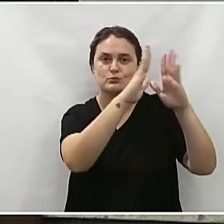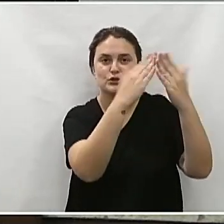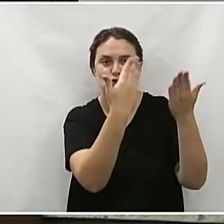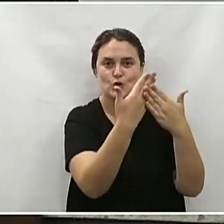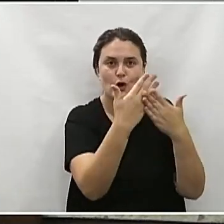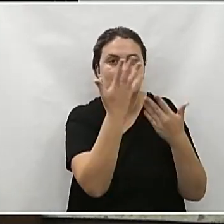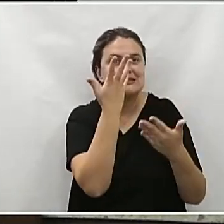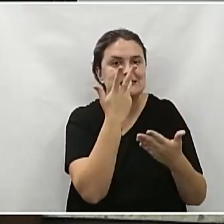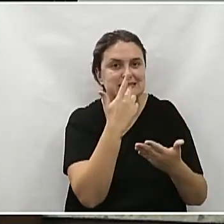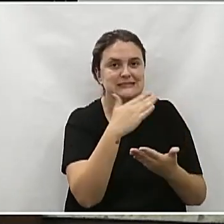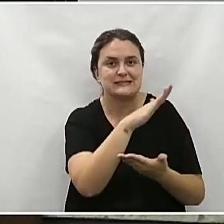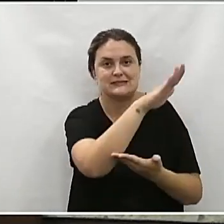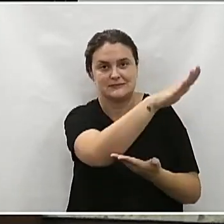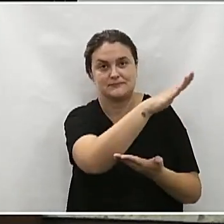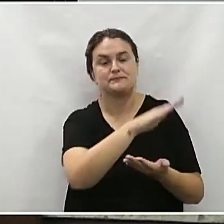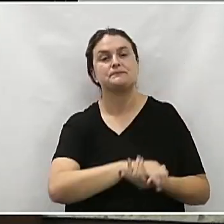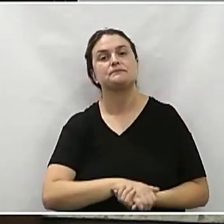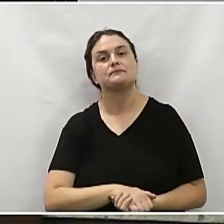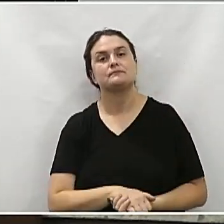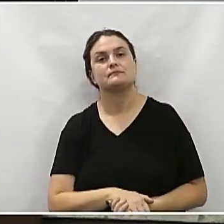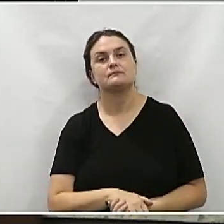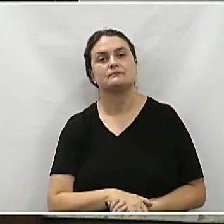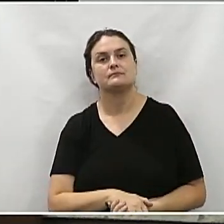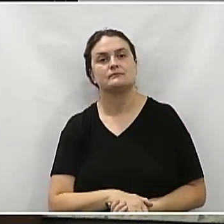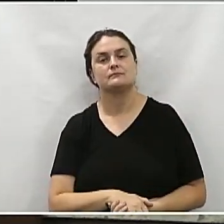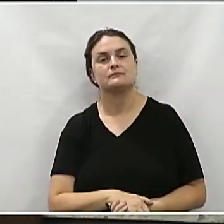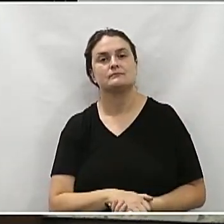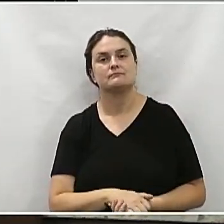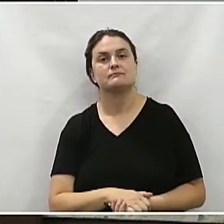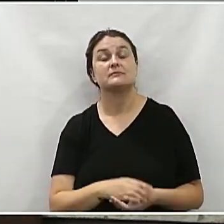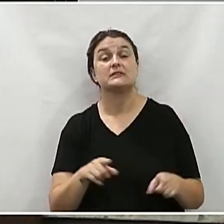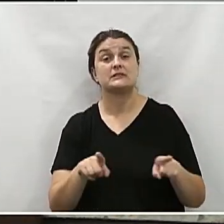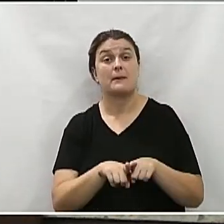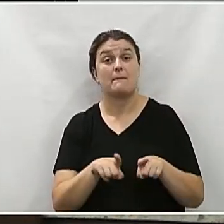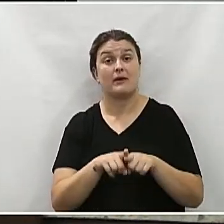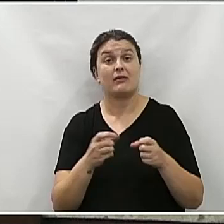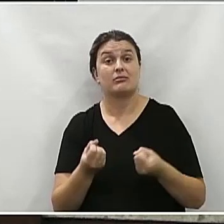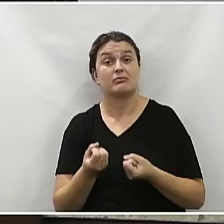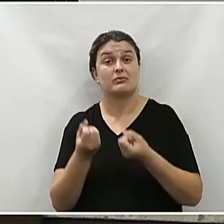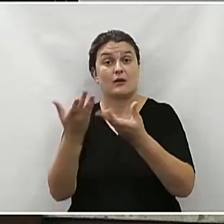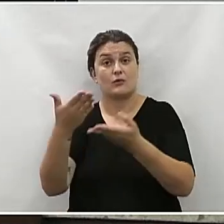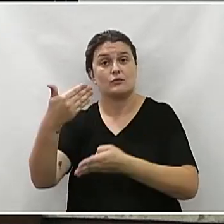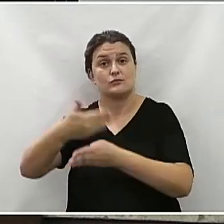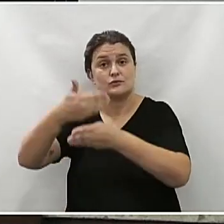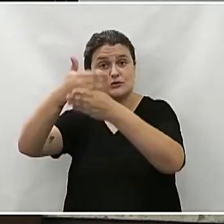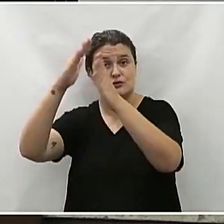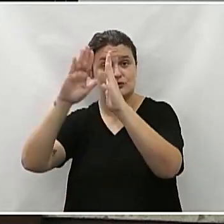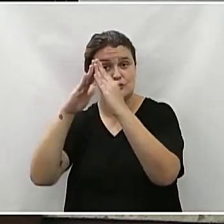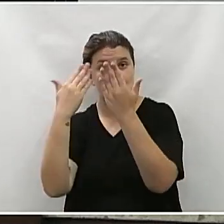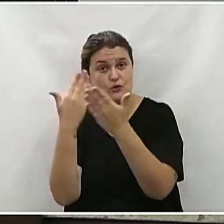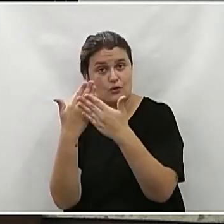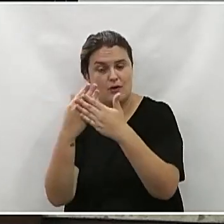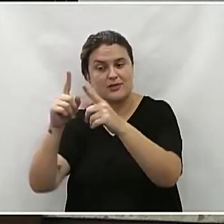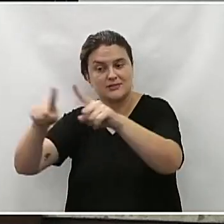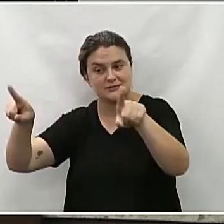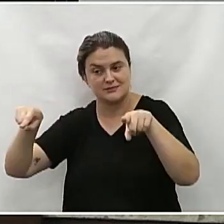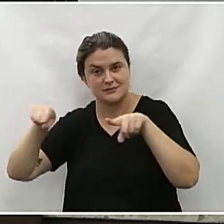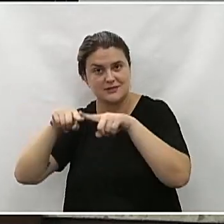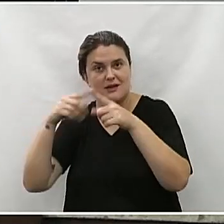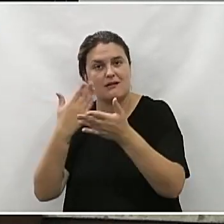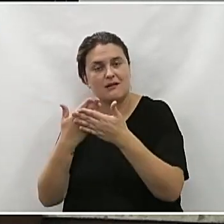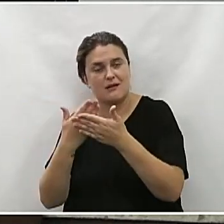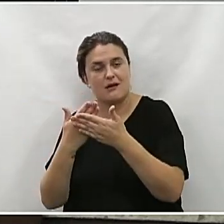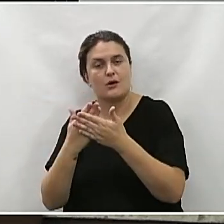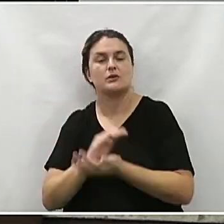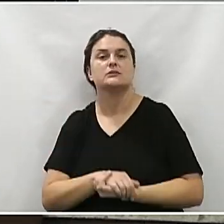espaço ali entrega também de construções de escolas de salas de aula em